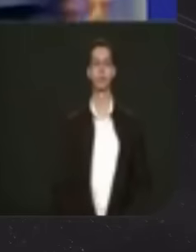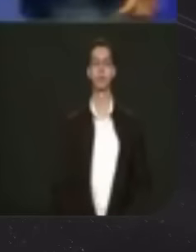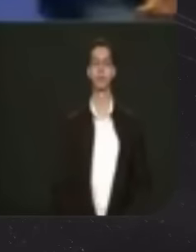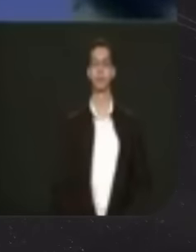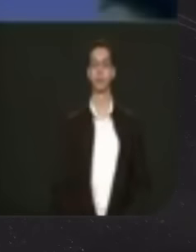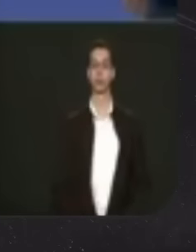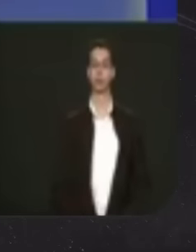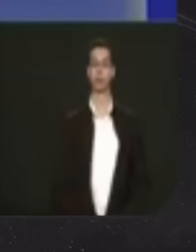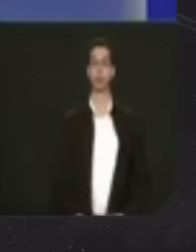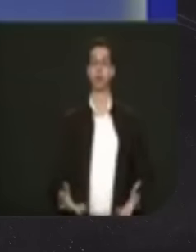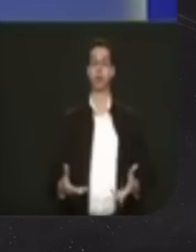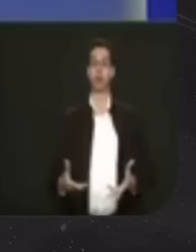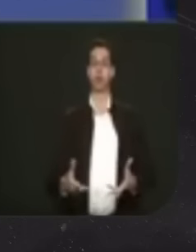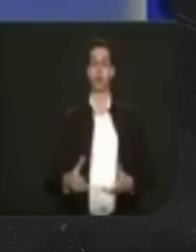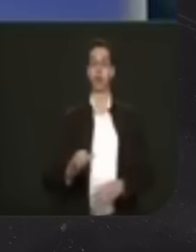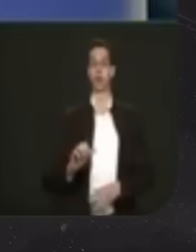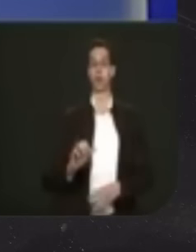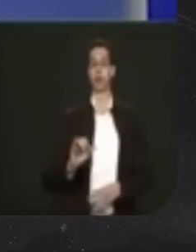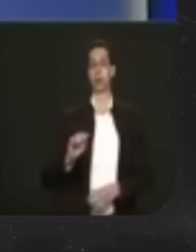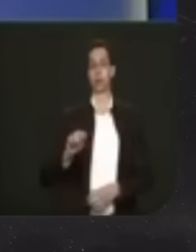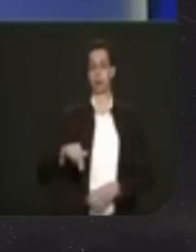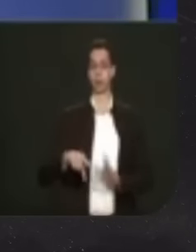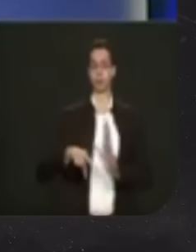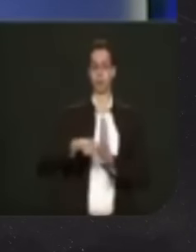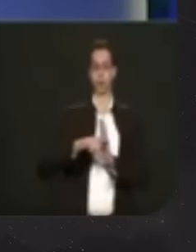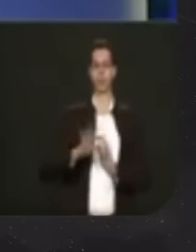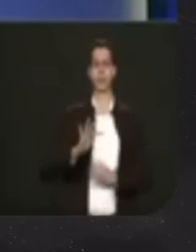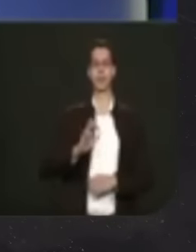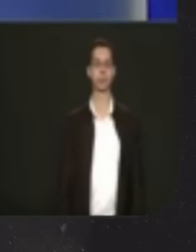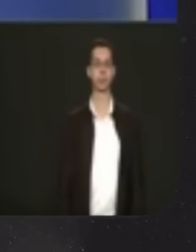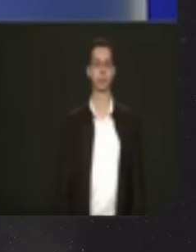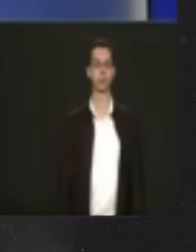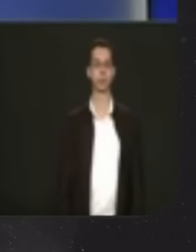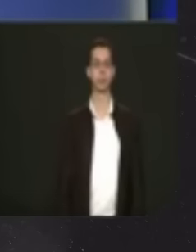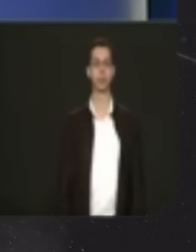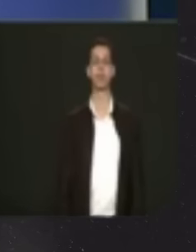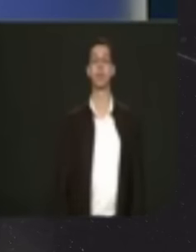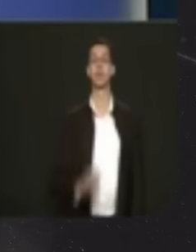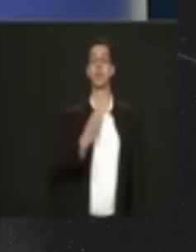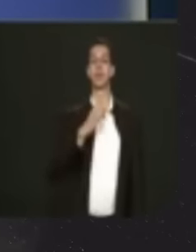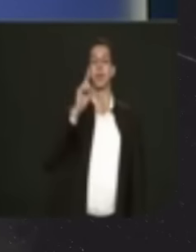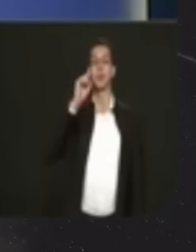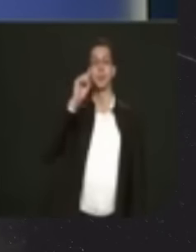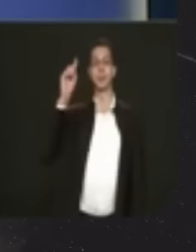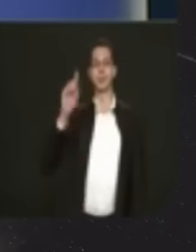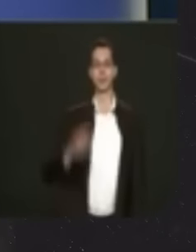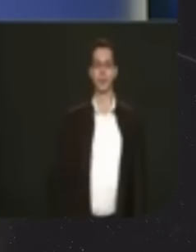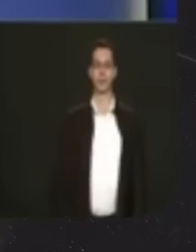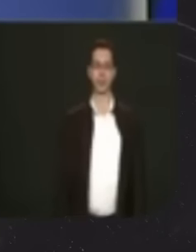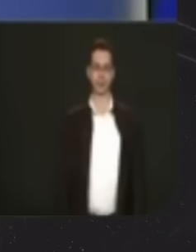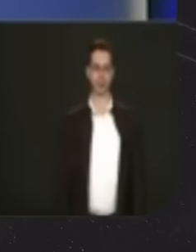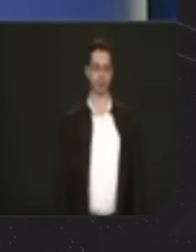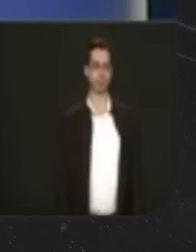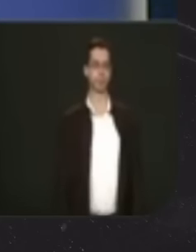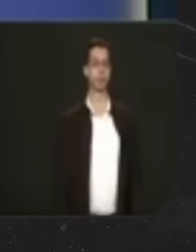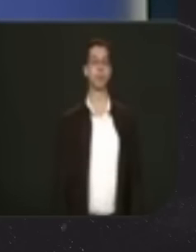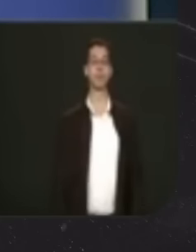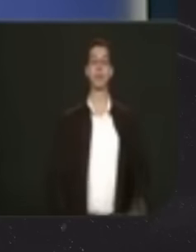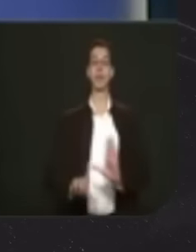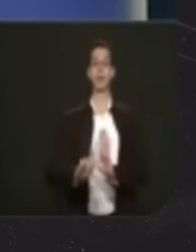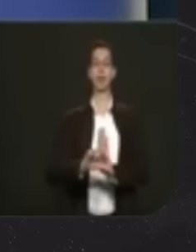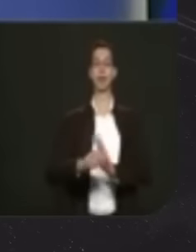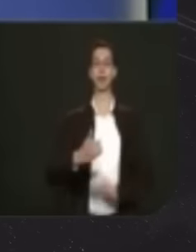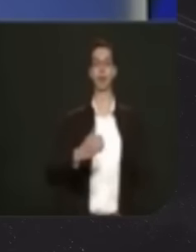de boné do Terra é Luciana pioto bom dia bom dia A lei